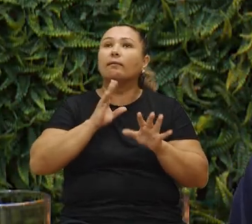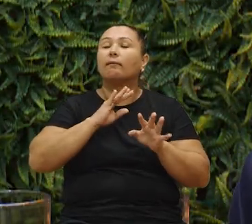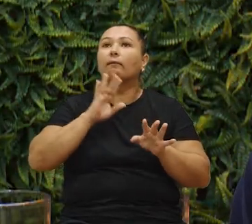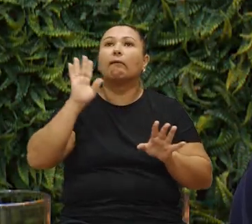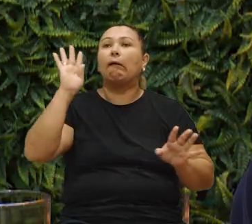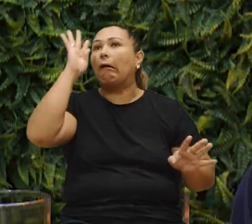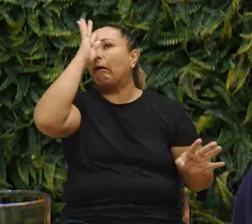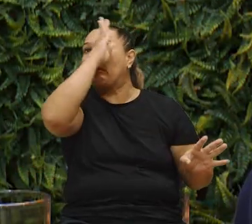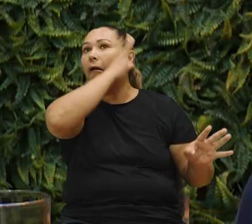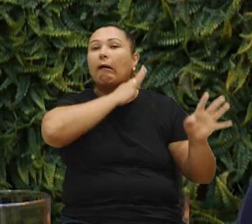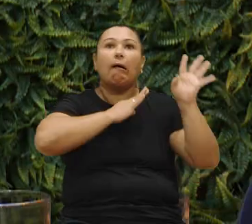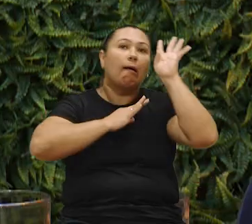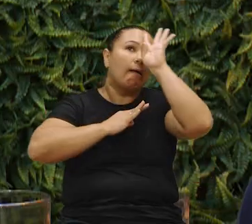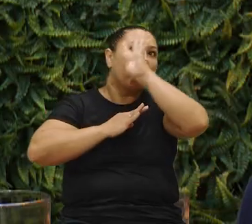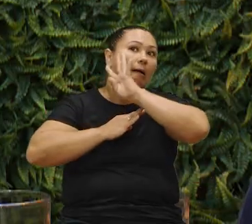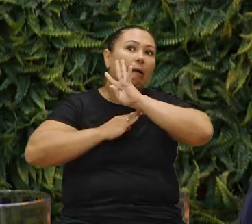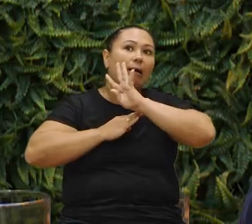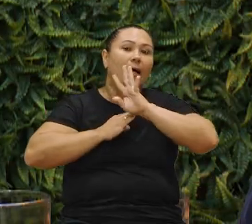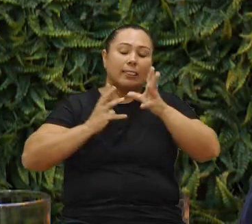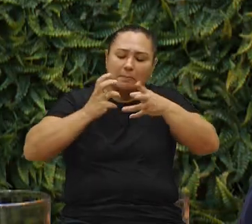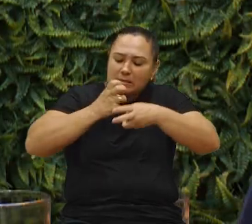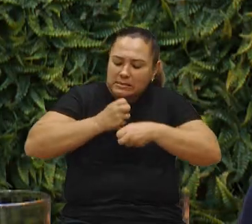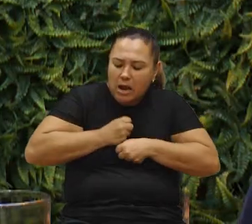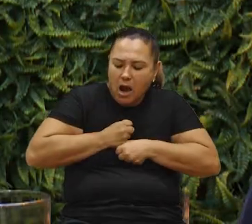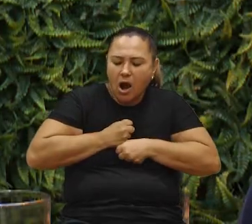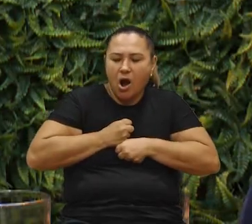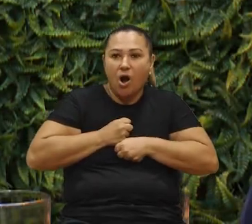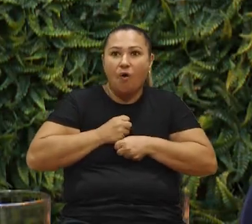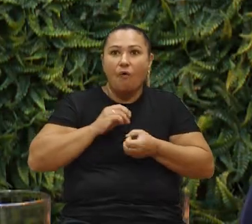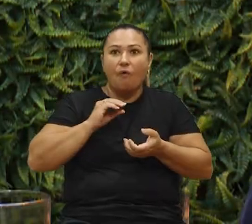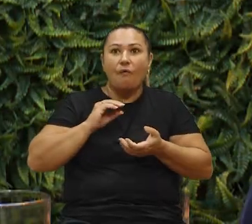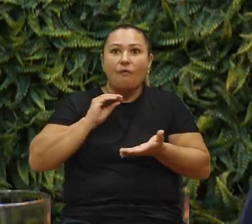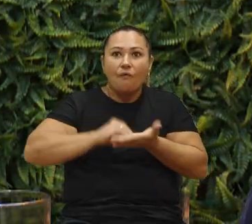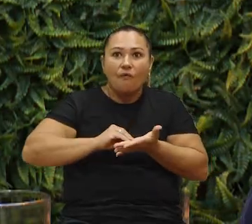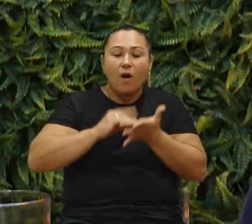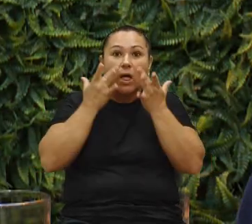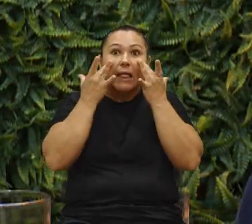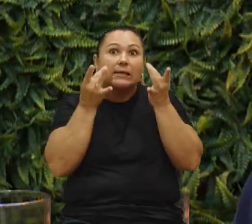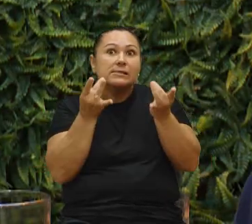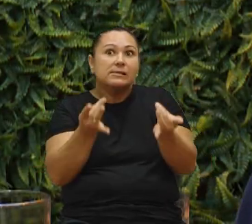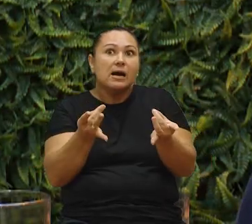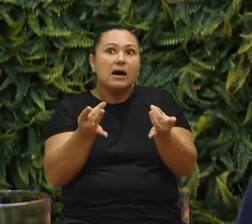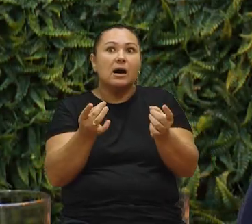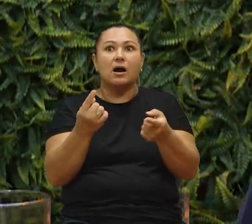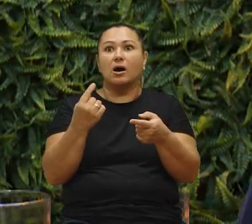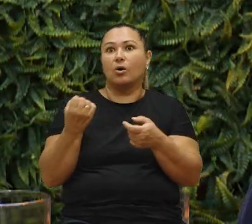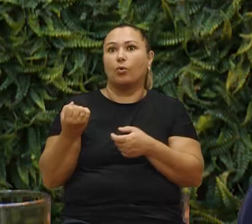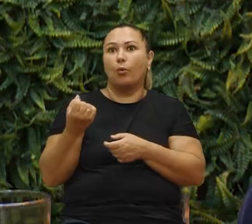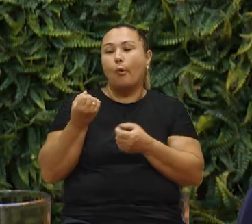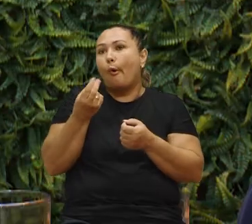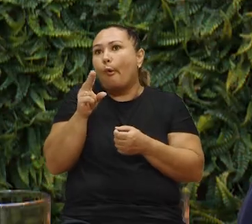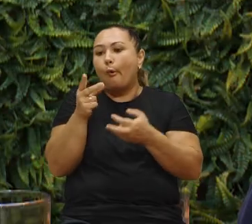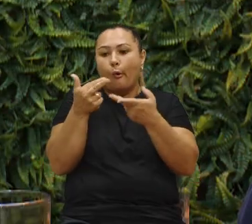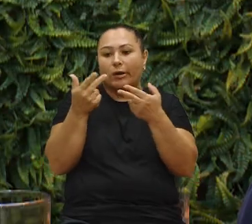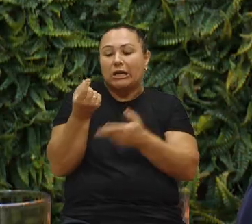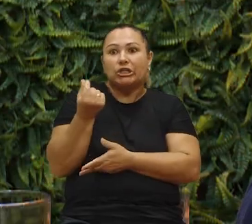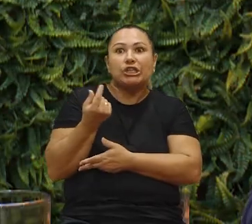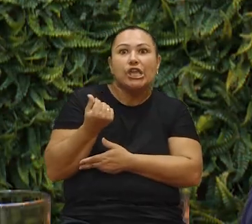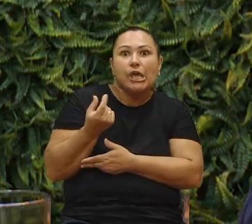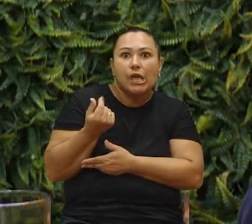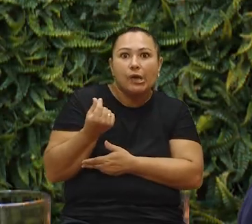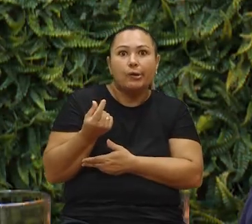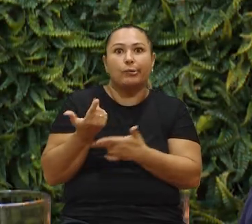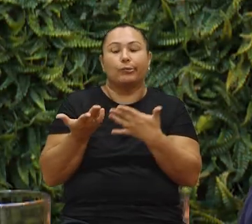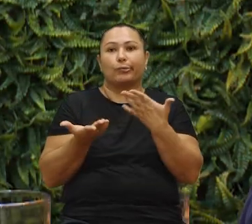consequência da desatenção, da ansiedade, da depressão, questões ligadas ao